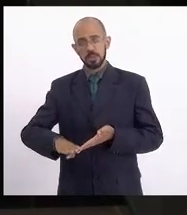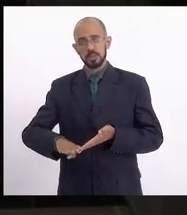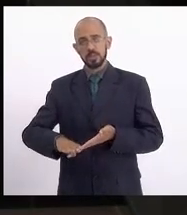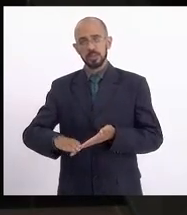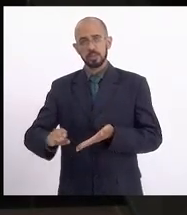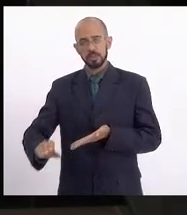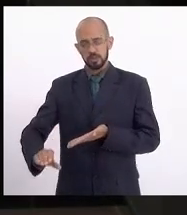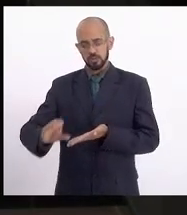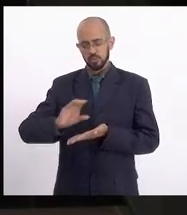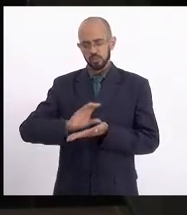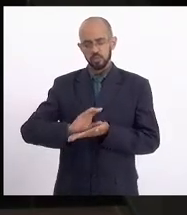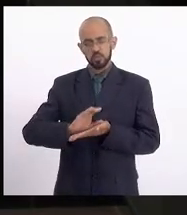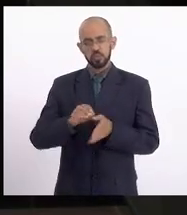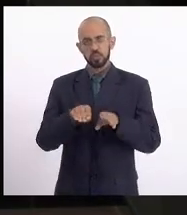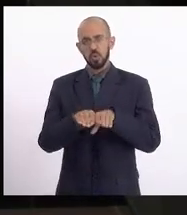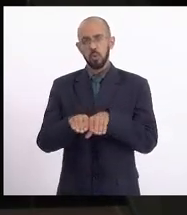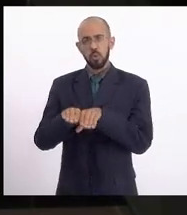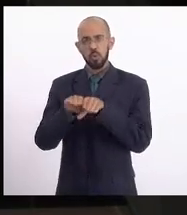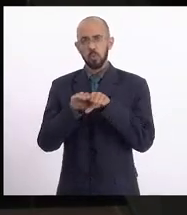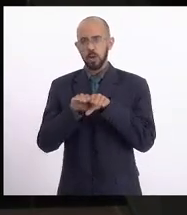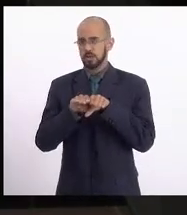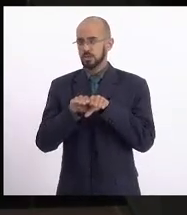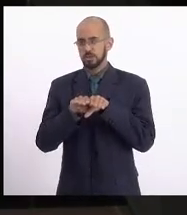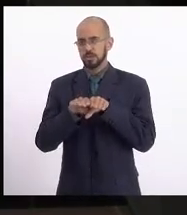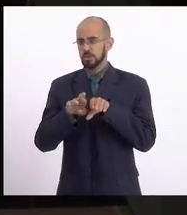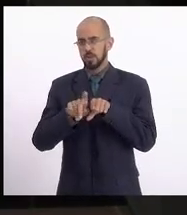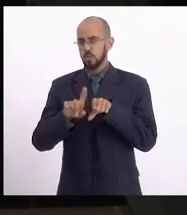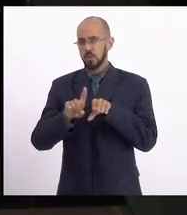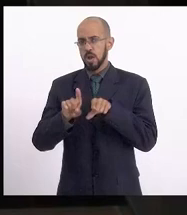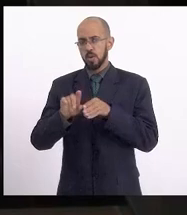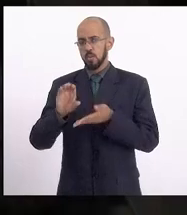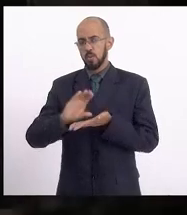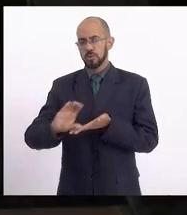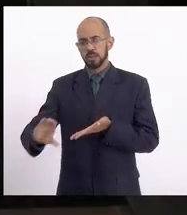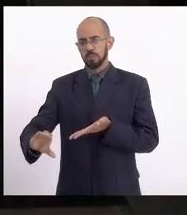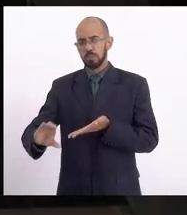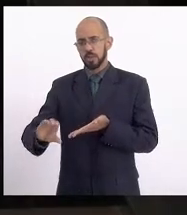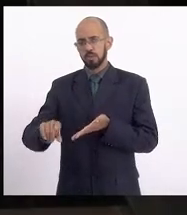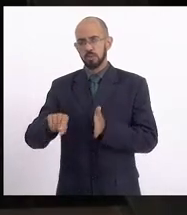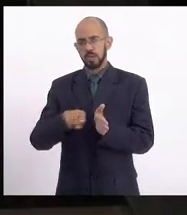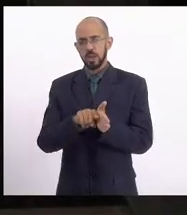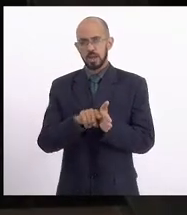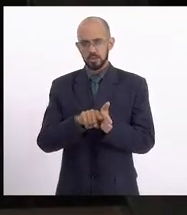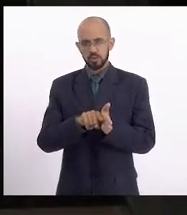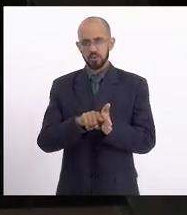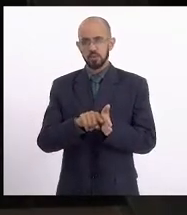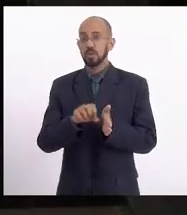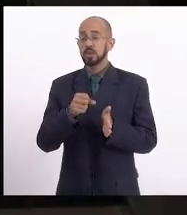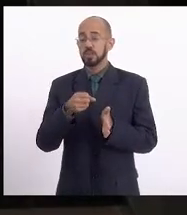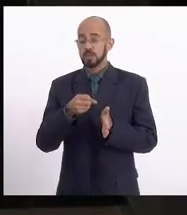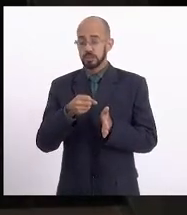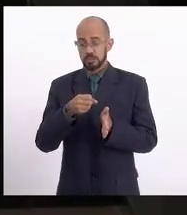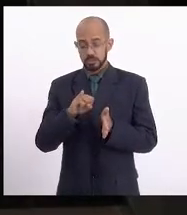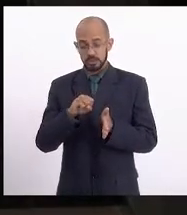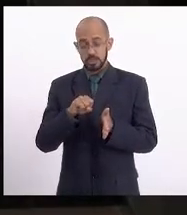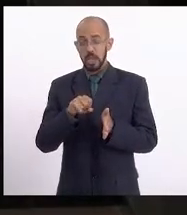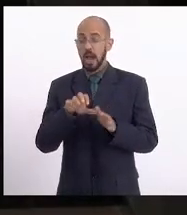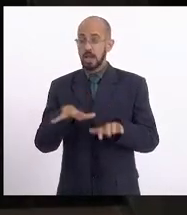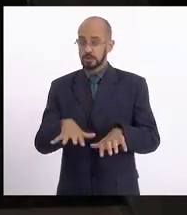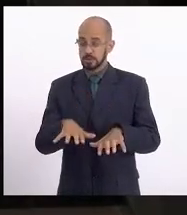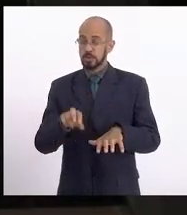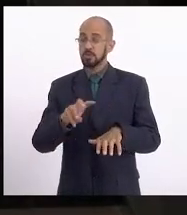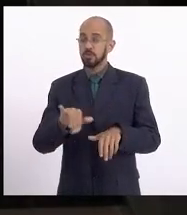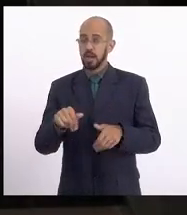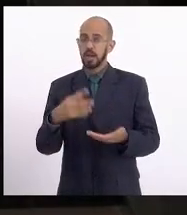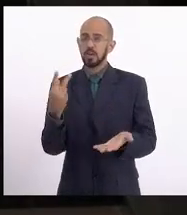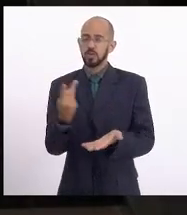empatam. Não é um orçamento deficitário. E se isto vai ocorrer, deve-se